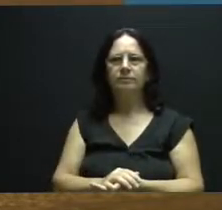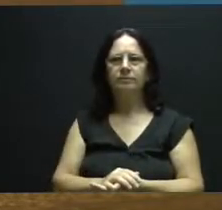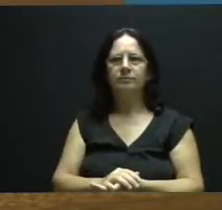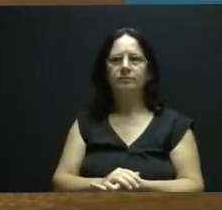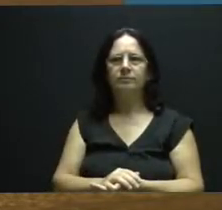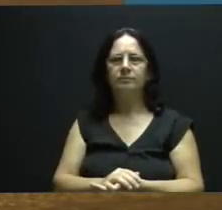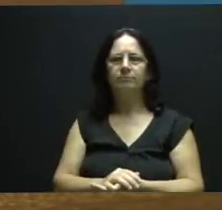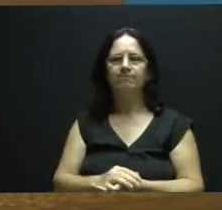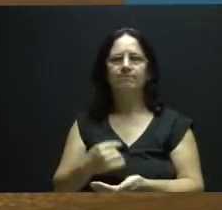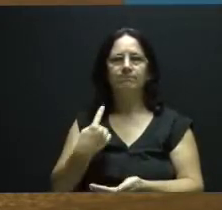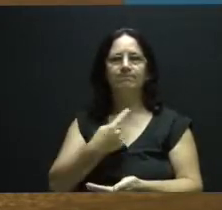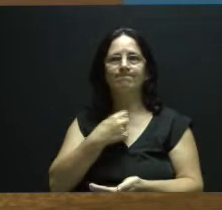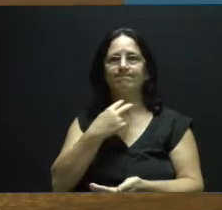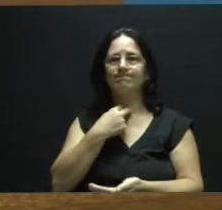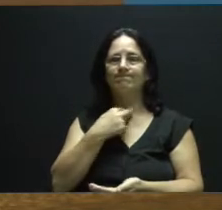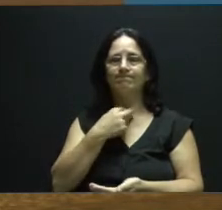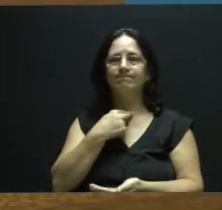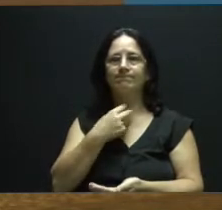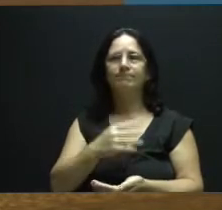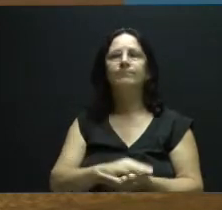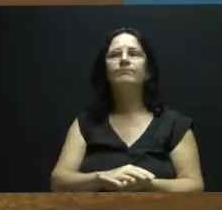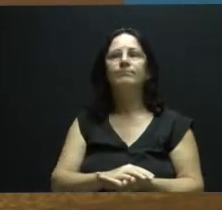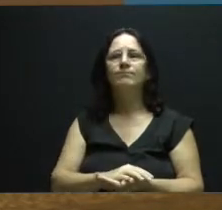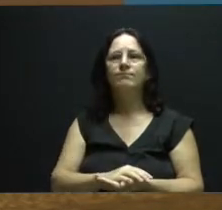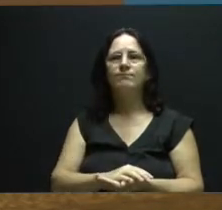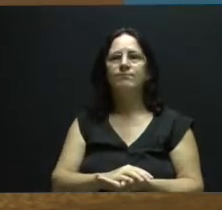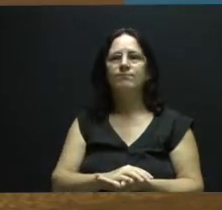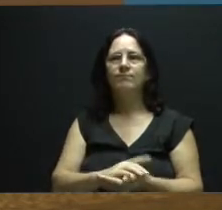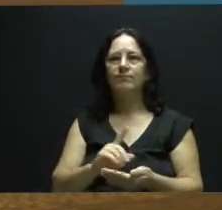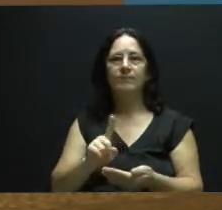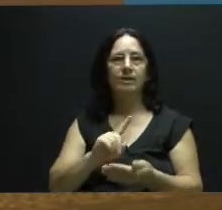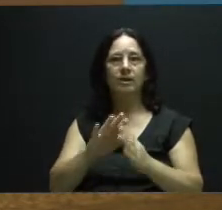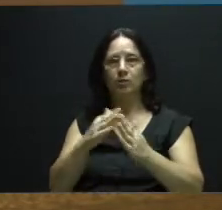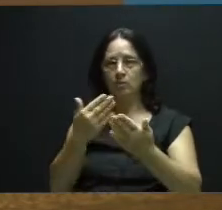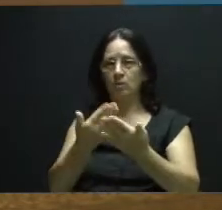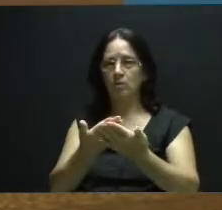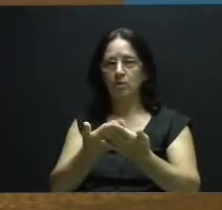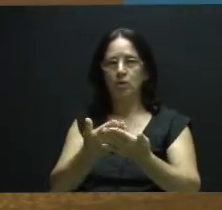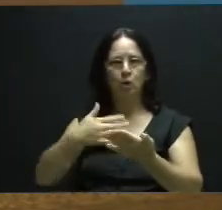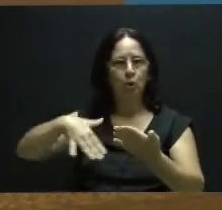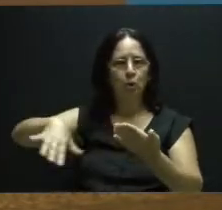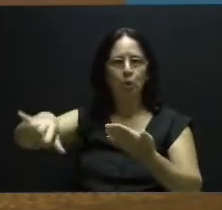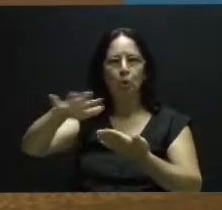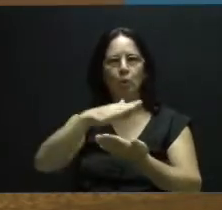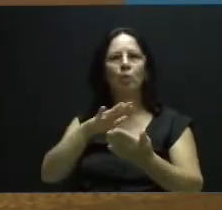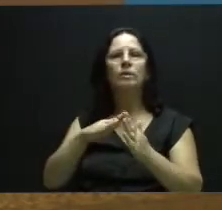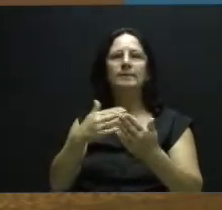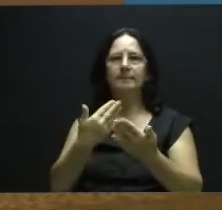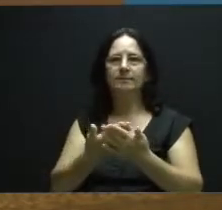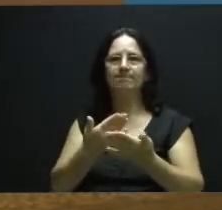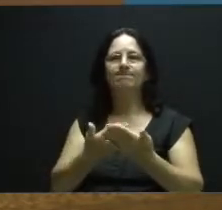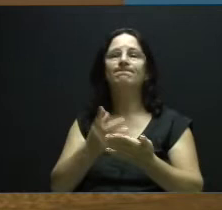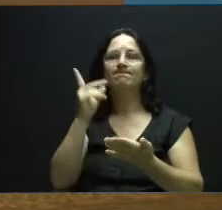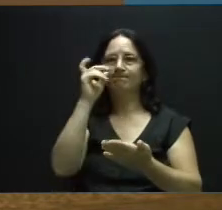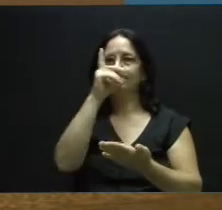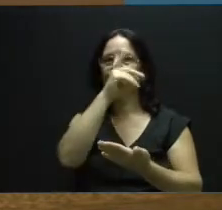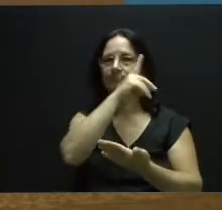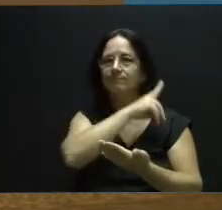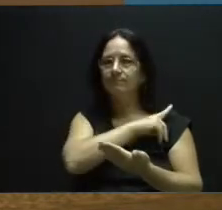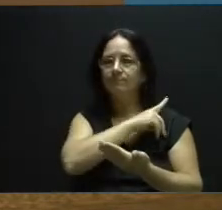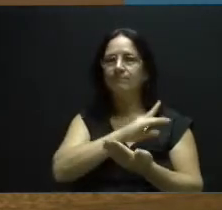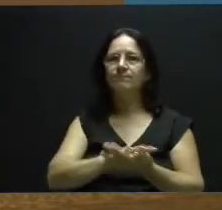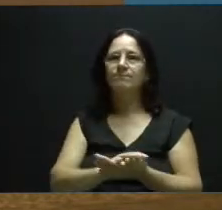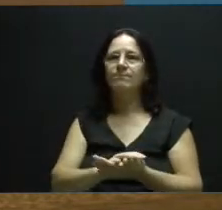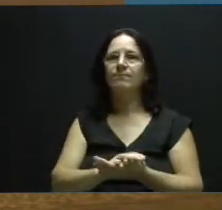impossível de termos aulas não é numa unidade de ensino são todas 100%